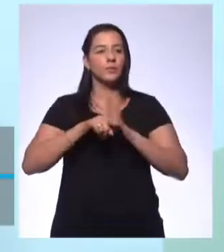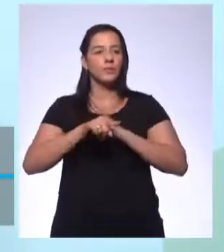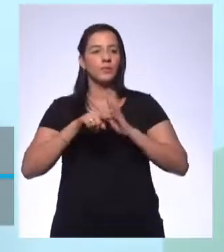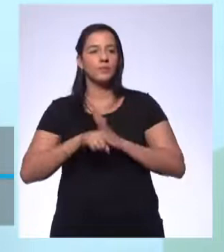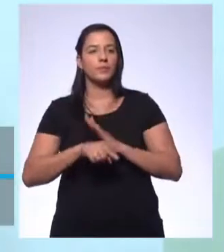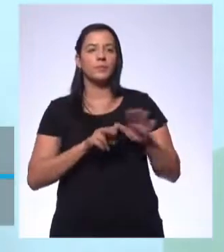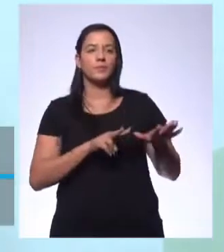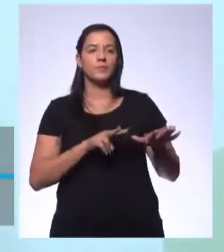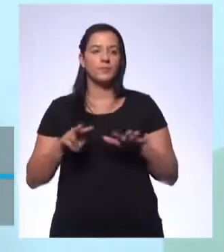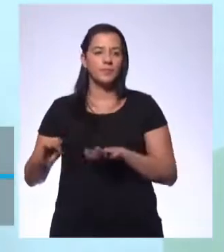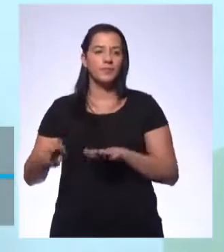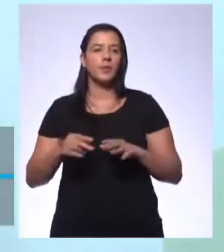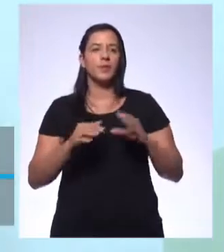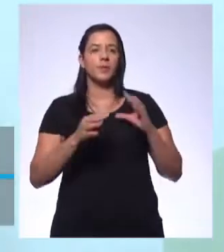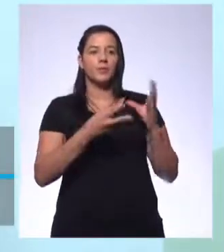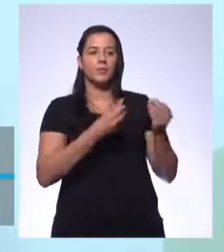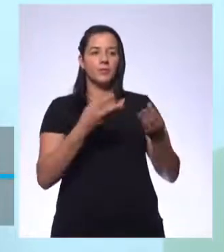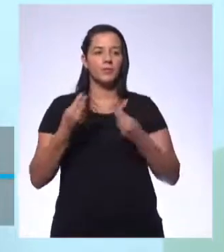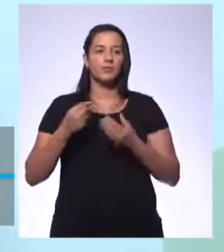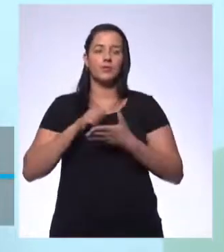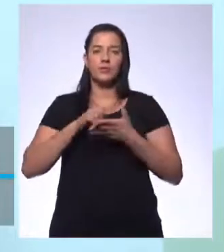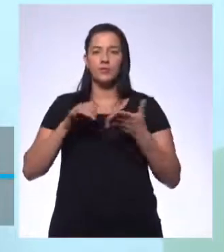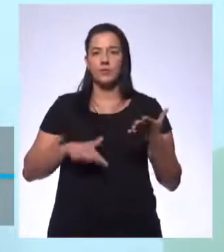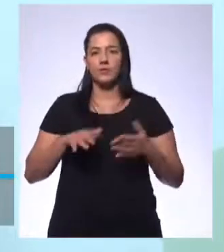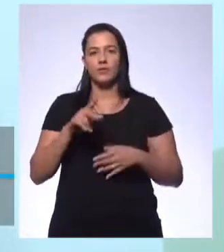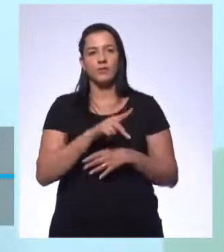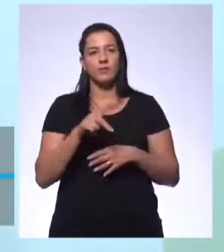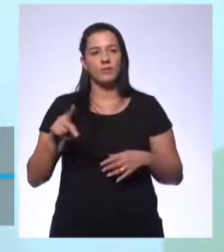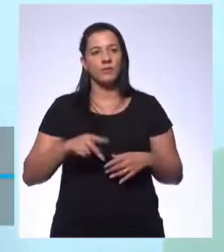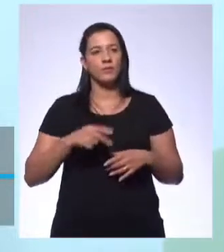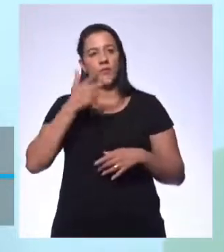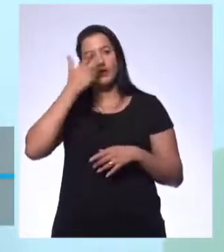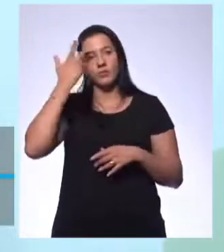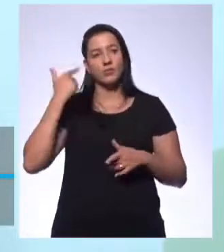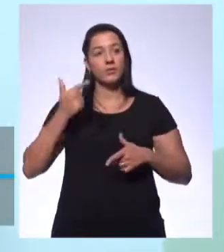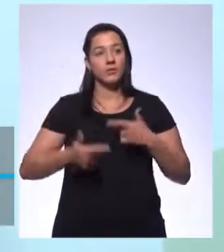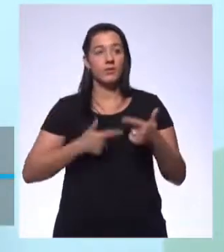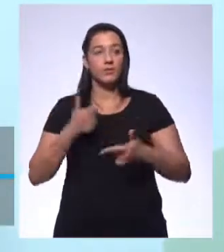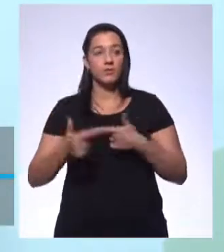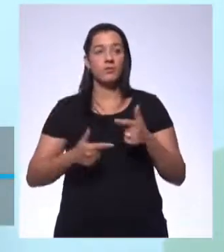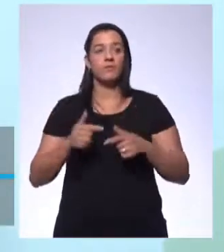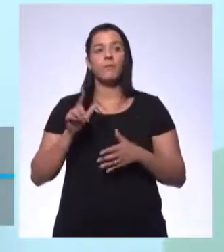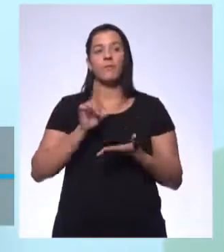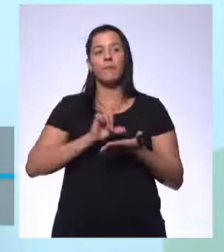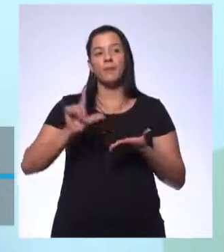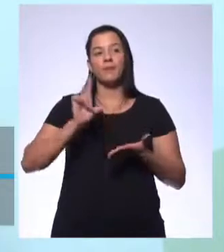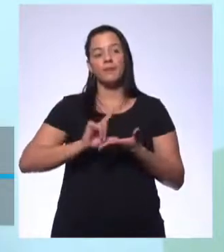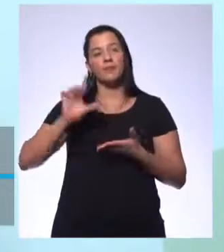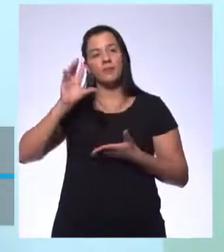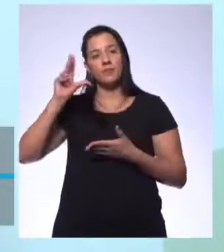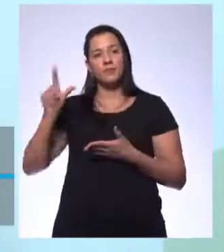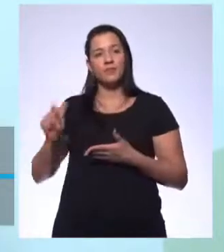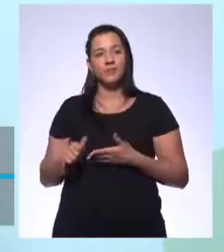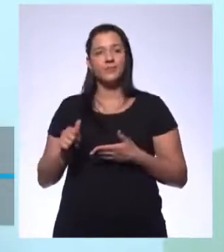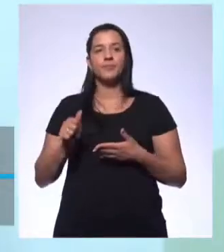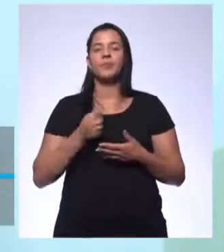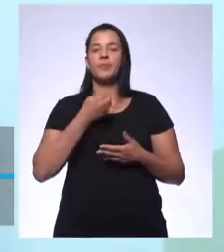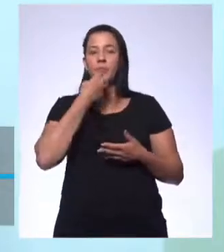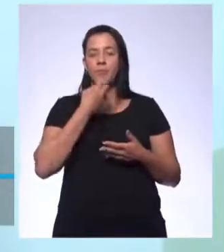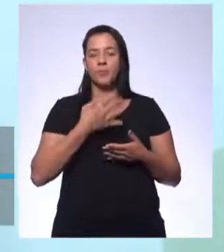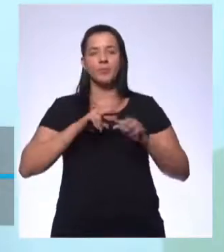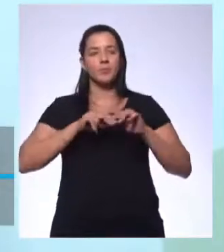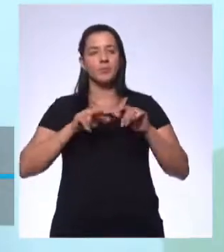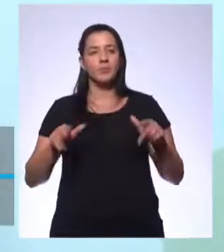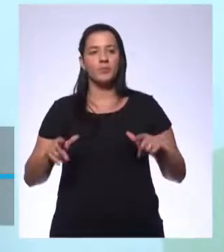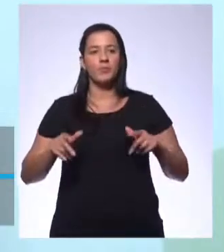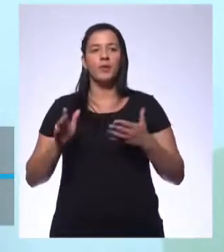essa semana muitas atividades de professora, gente que já está trabalhando com a literatura africana e, nossa, muita coisa boa.